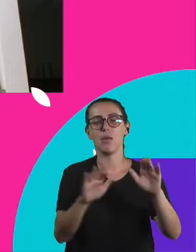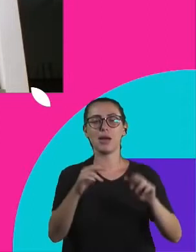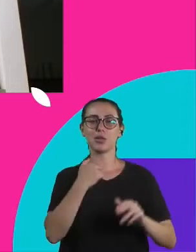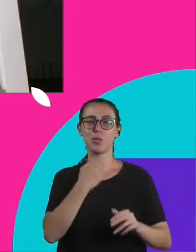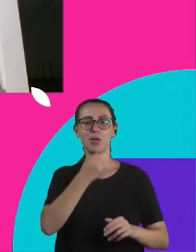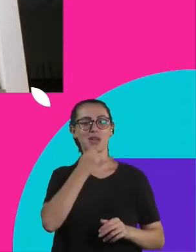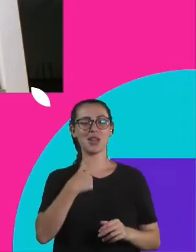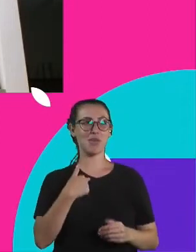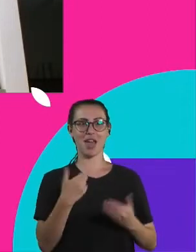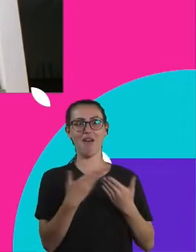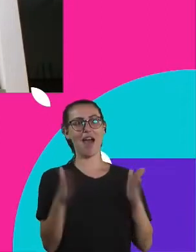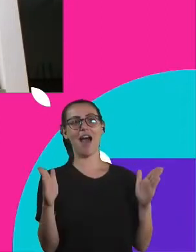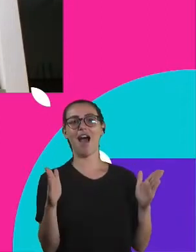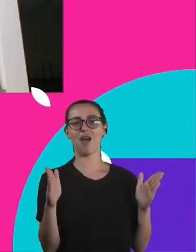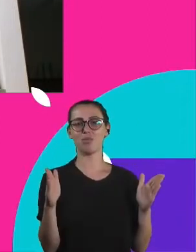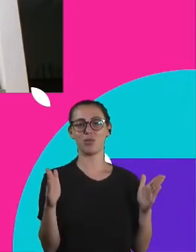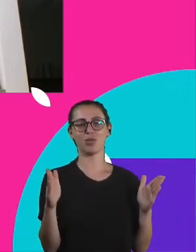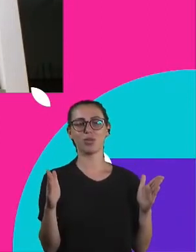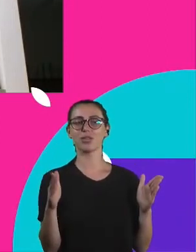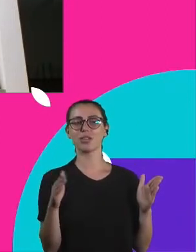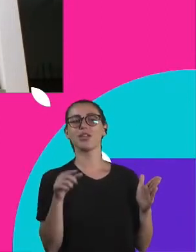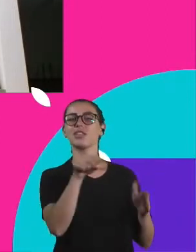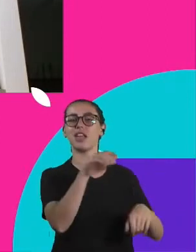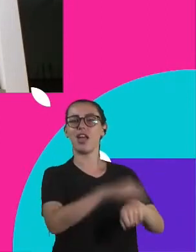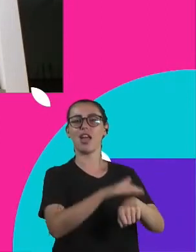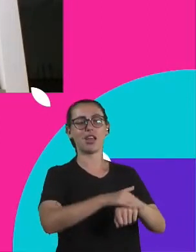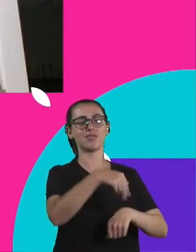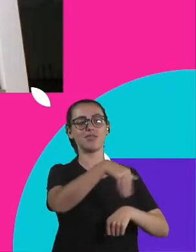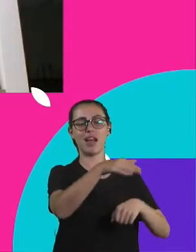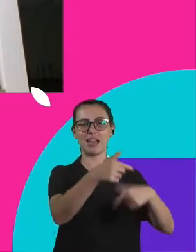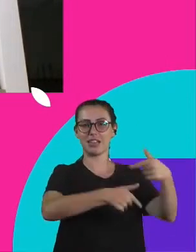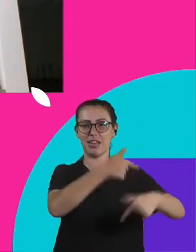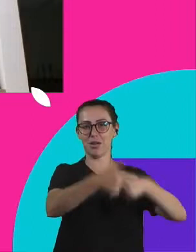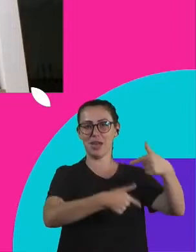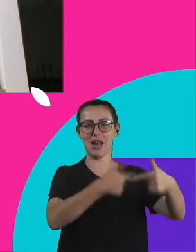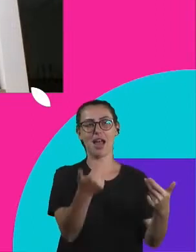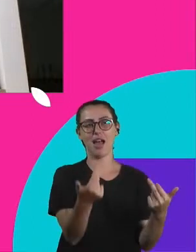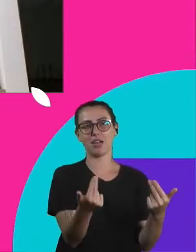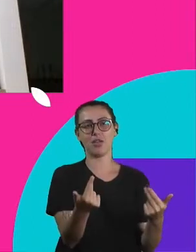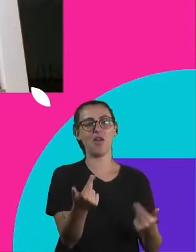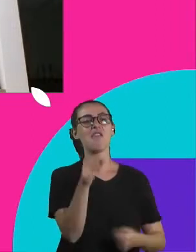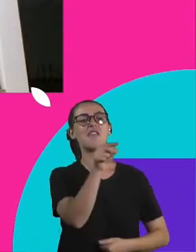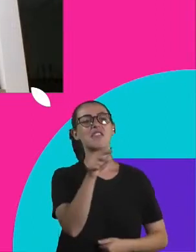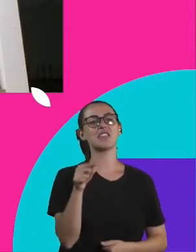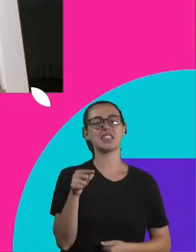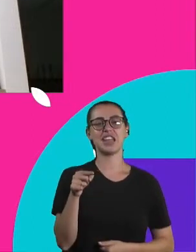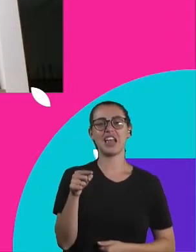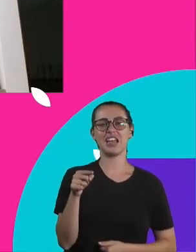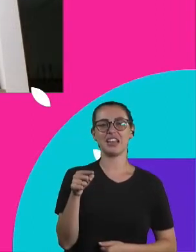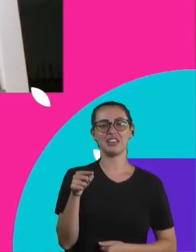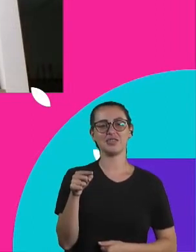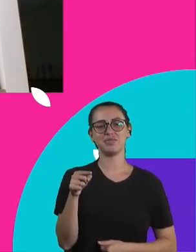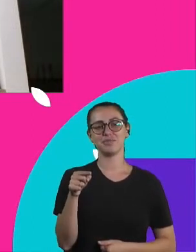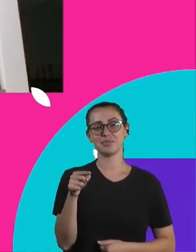segurança que vai abrir para você aquele espaço como se ele fosse um negro da antiga África, que você chega lá com o teu